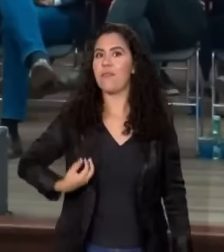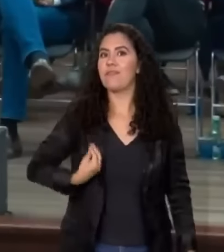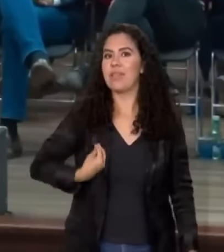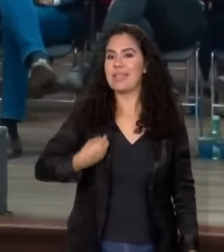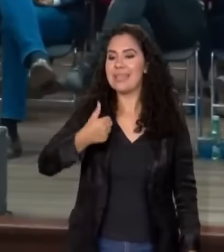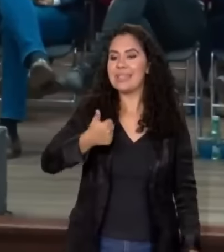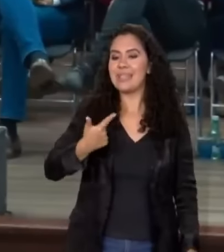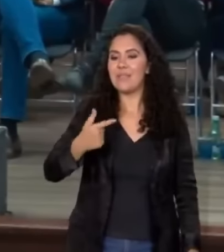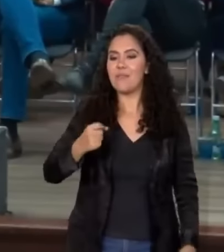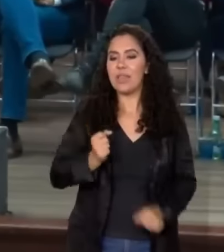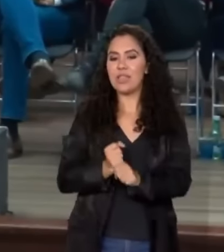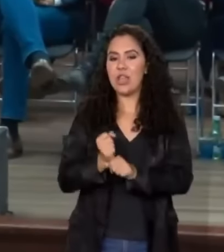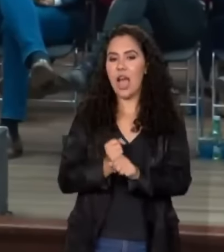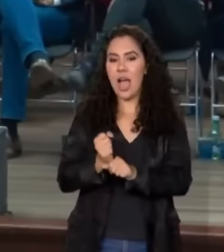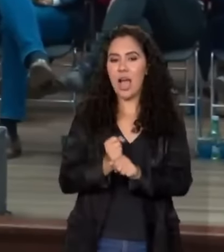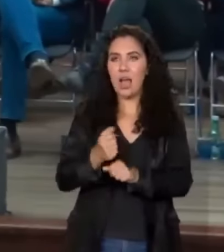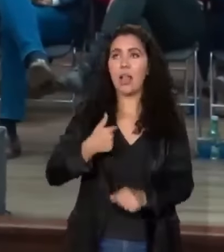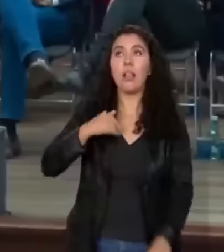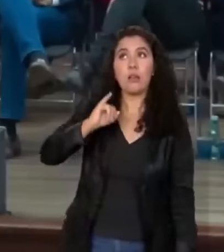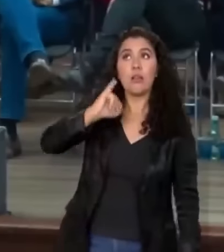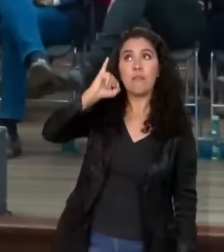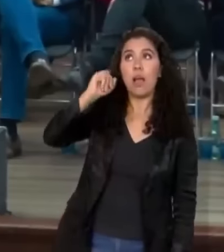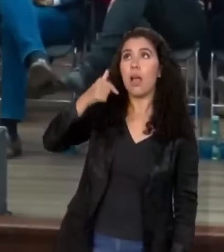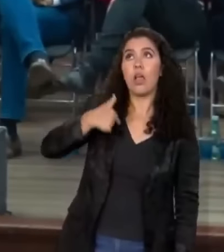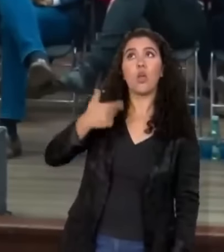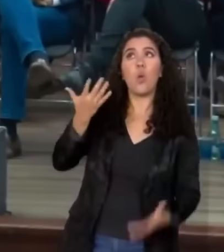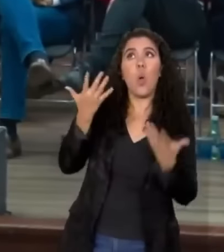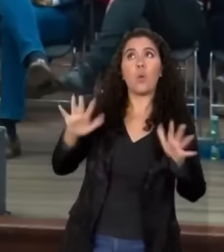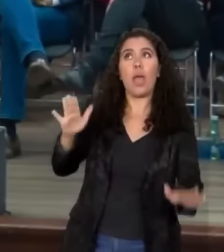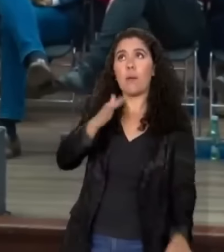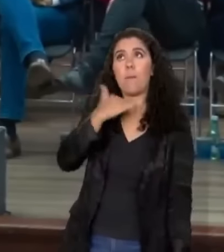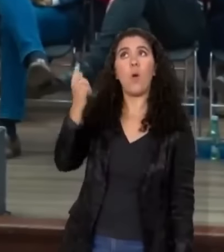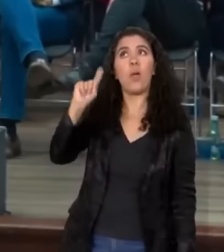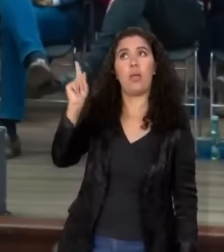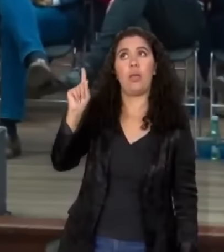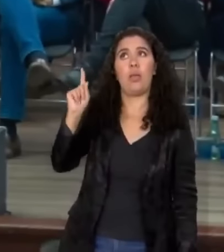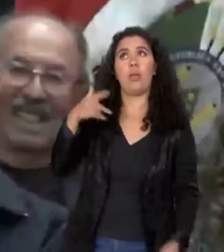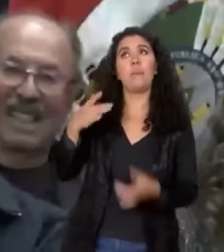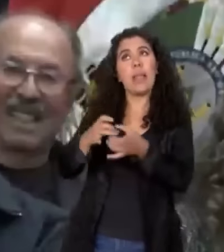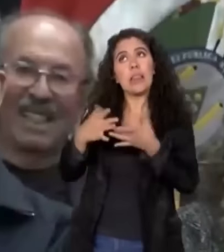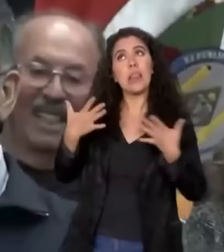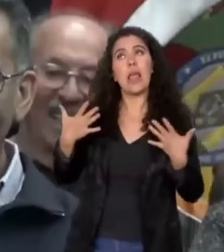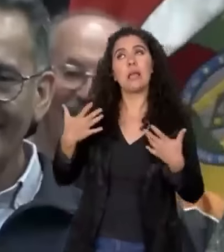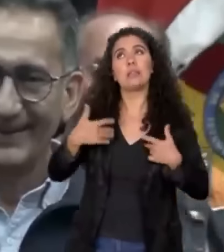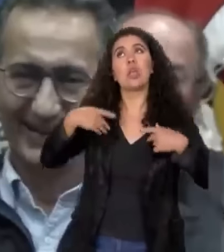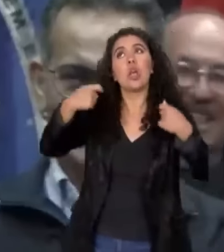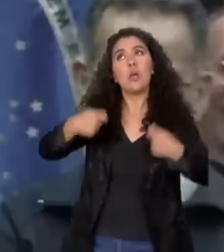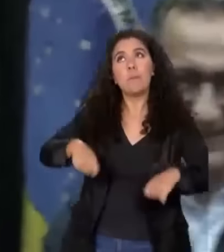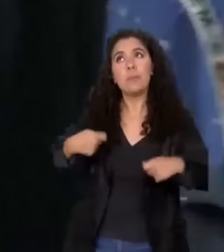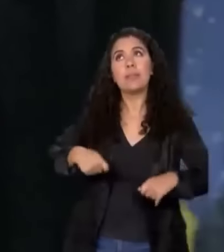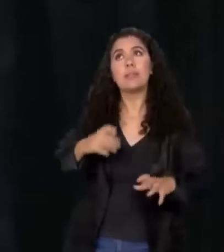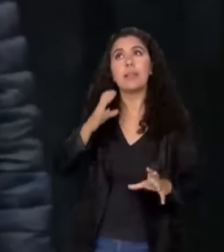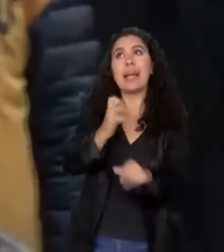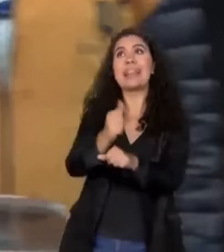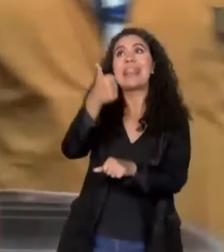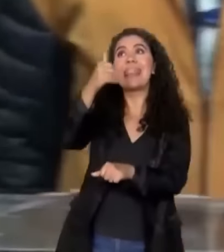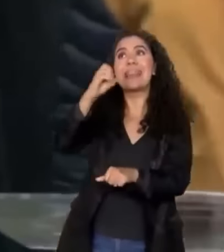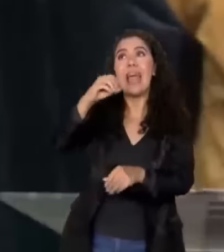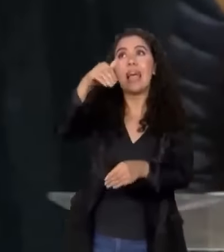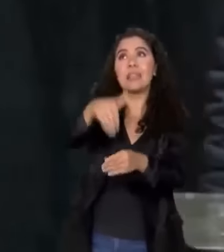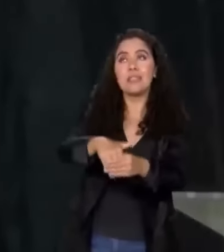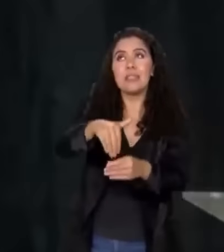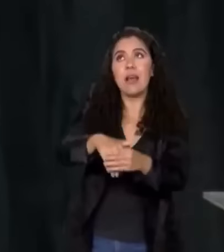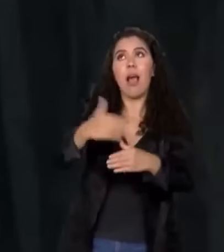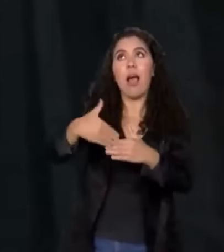falei como lá em cima, eu não estou afim de ir embora, me deixa aqui. Porque ainda preciso disputar umas 10 eleições, há uns 20